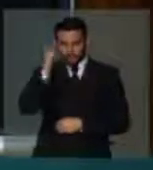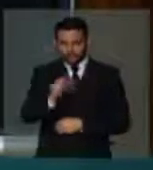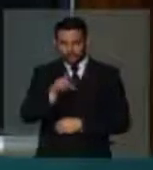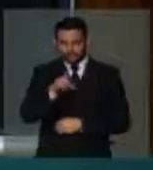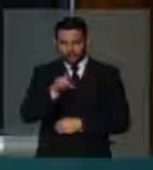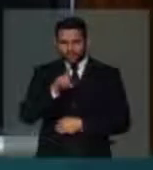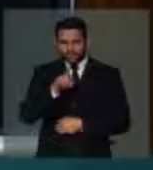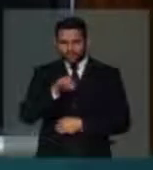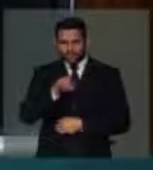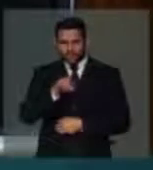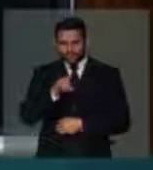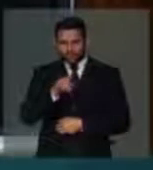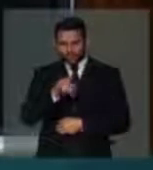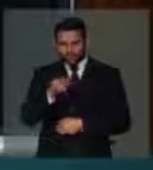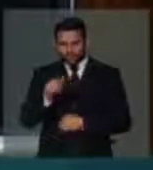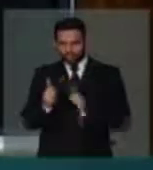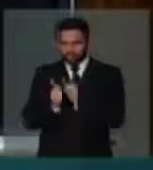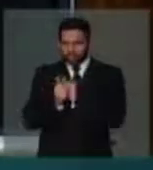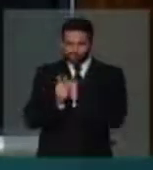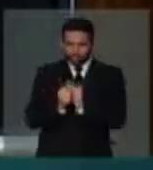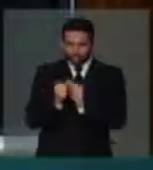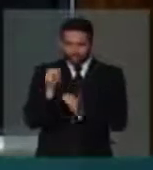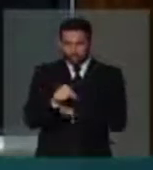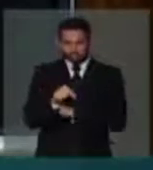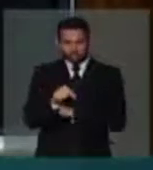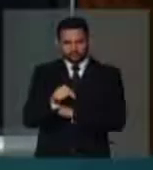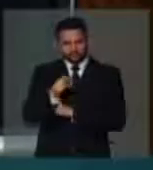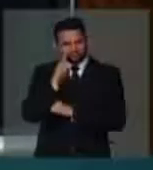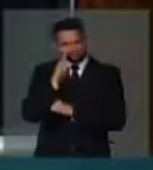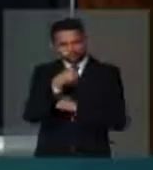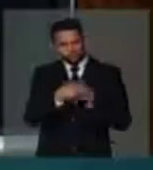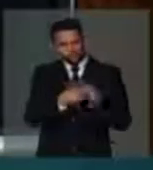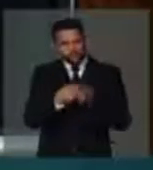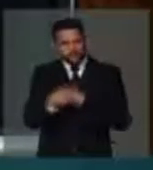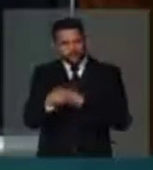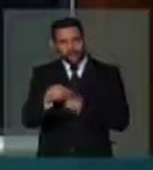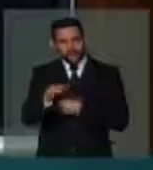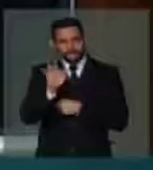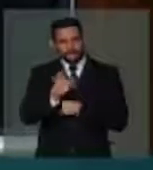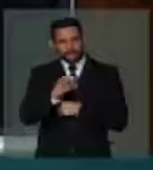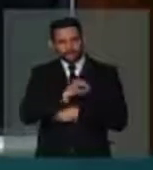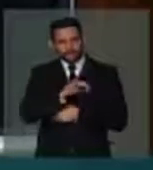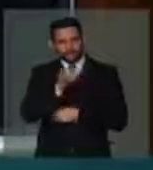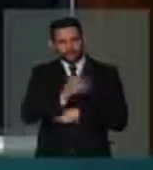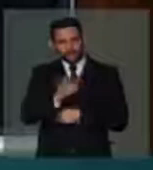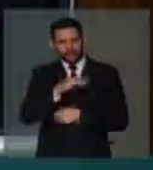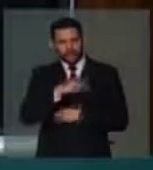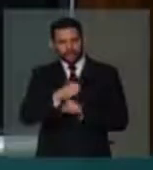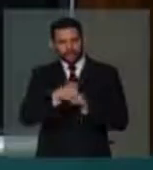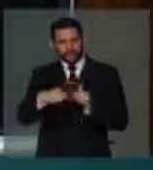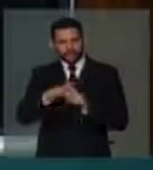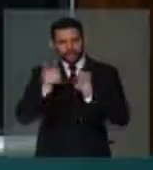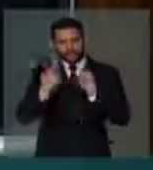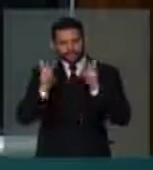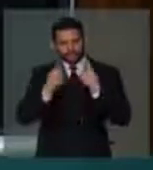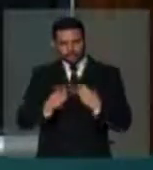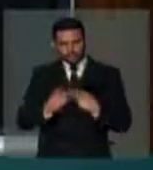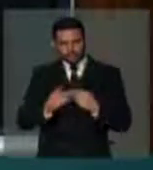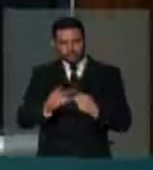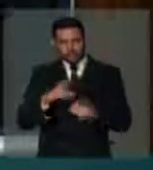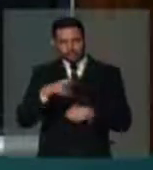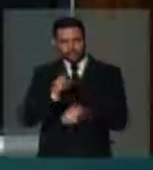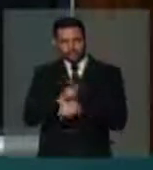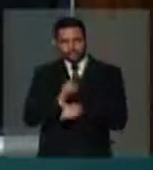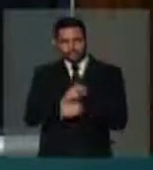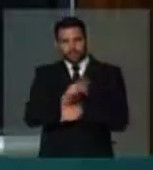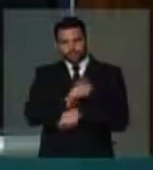doutora Débora Duprá, que esteve lá conosco, à Polícia Federal, ao Conselho Nacional dos Direitos Humanos, à